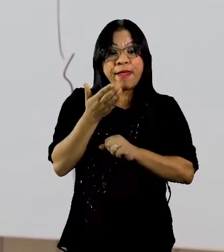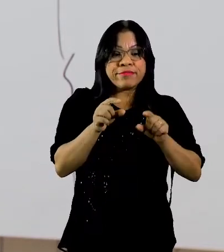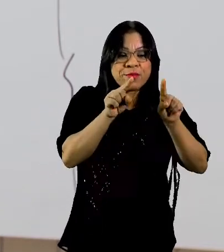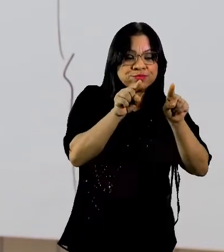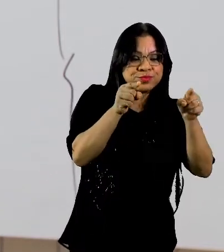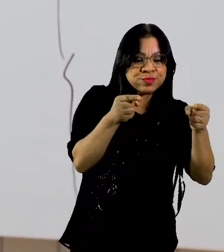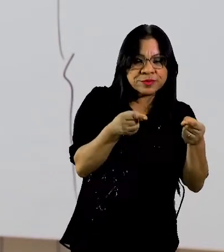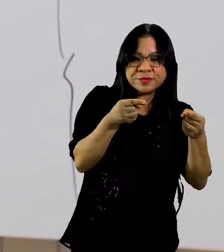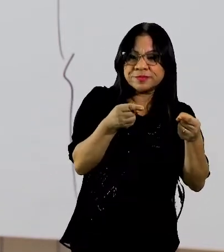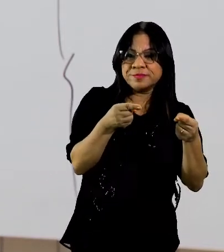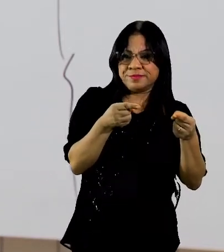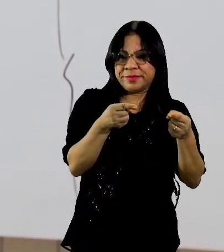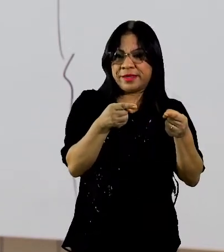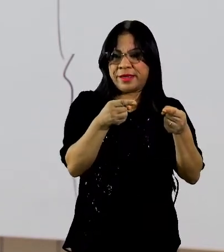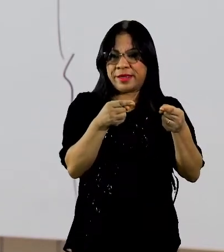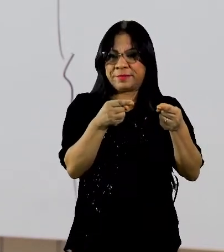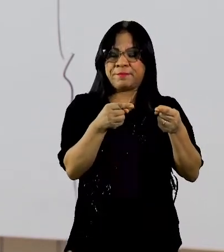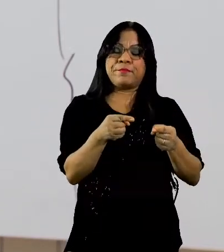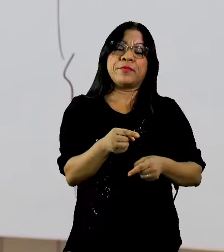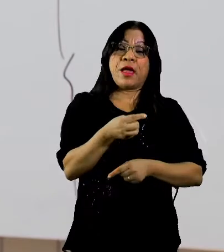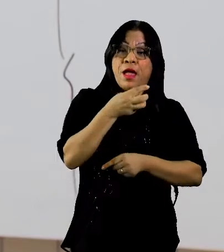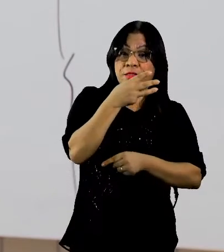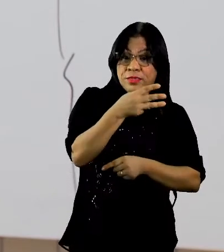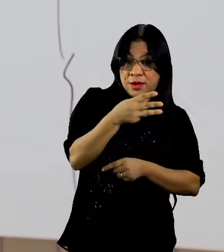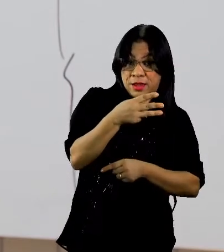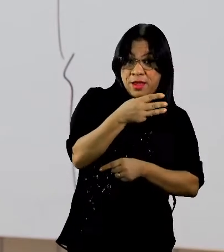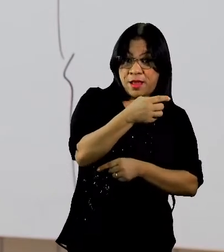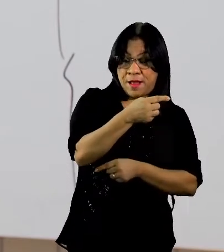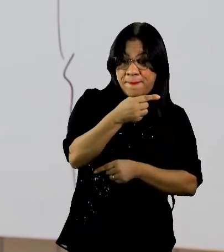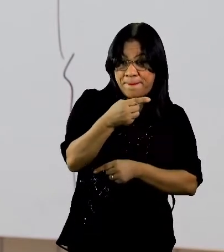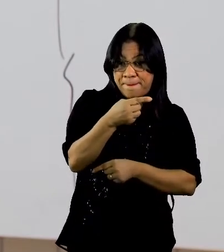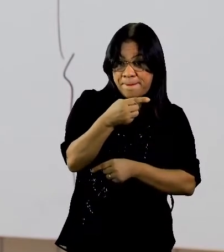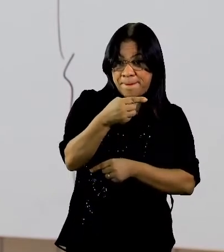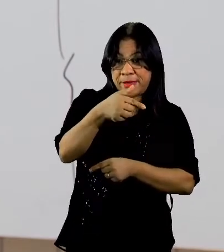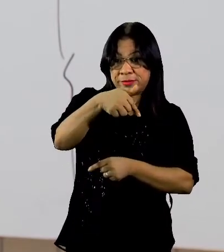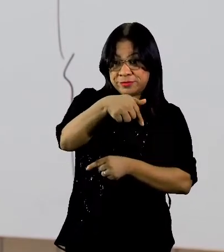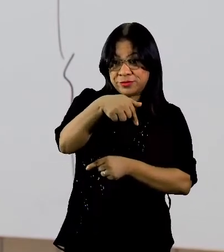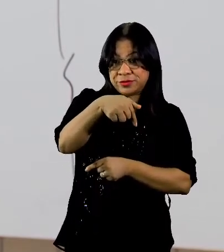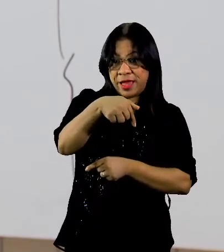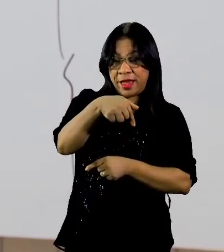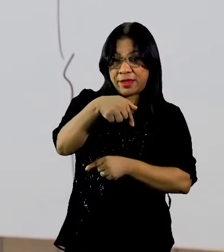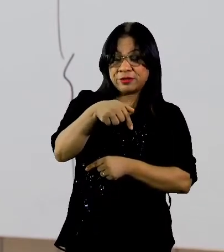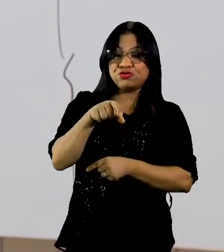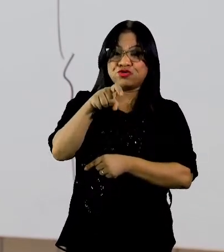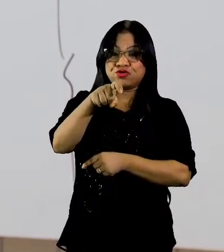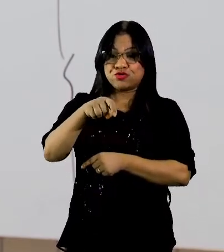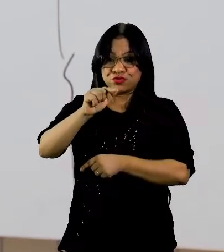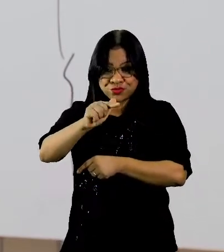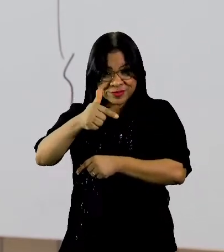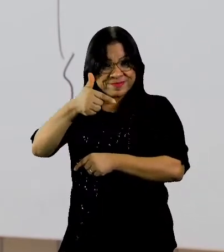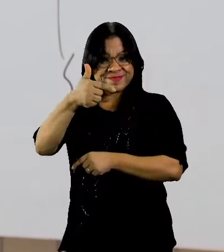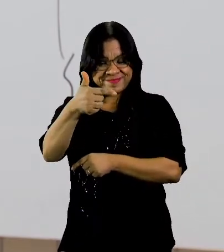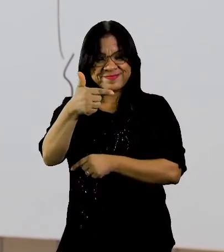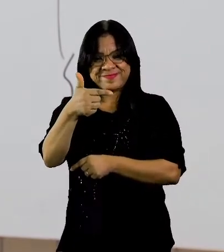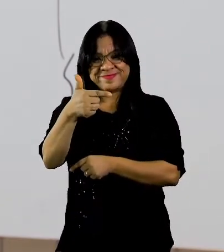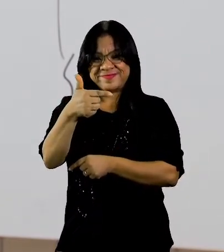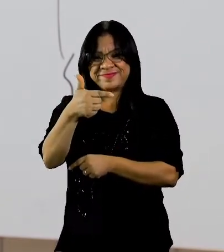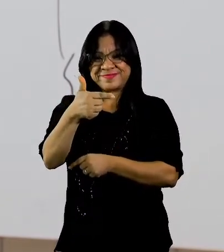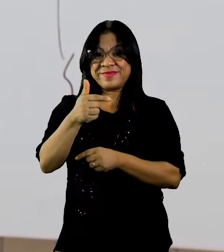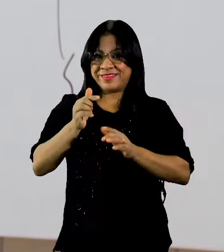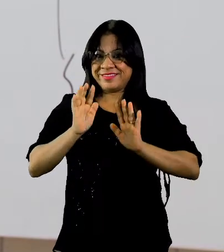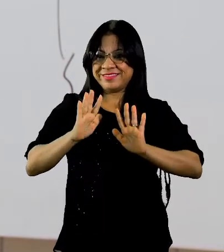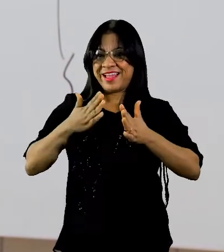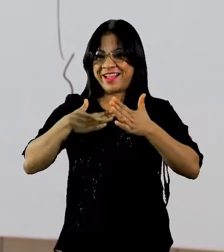ficar menos 7. 3 menos 7 e eu ponho o x em evidência. Tranquilo até aí. Vou